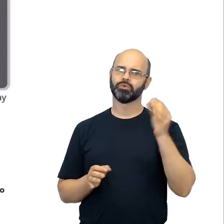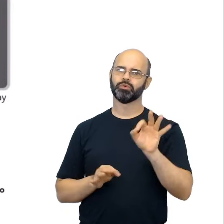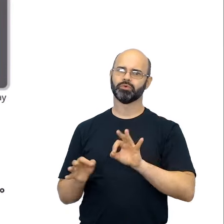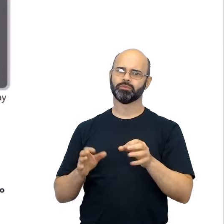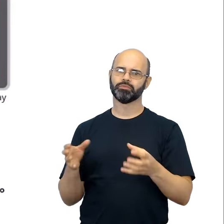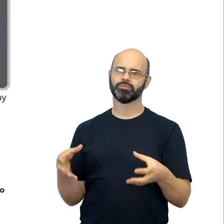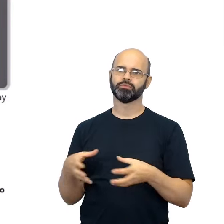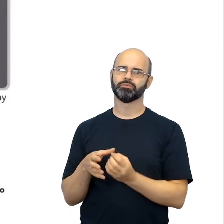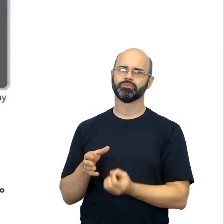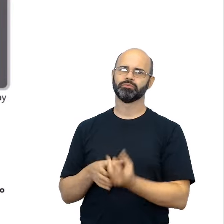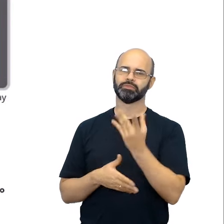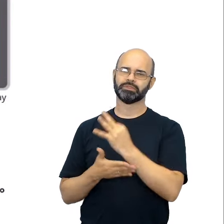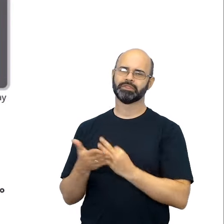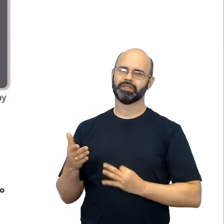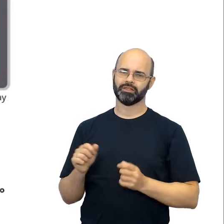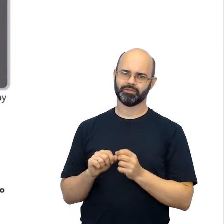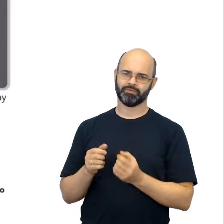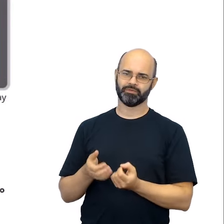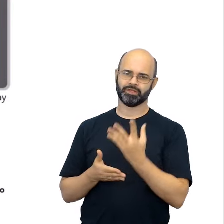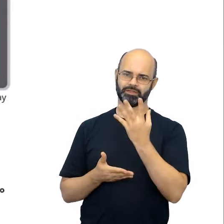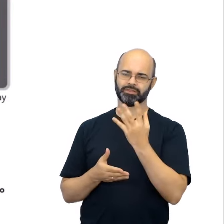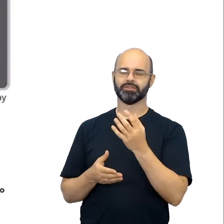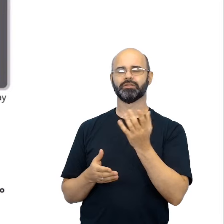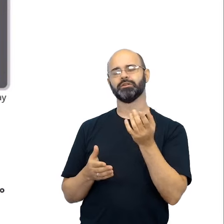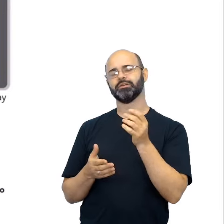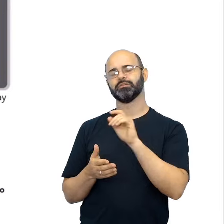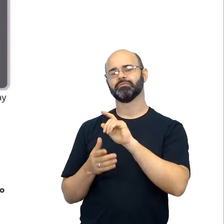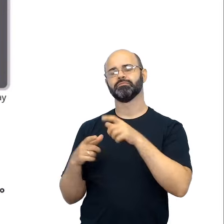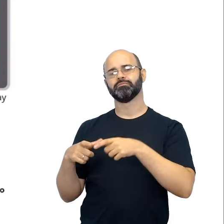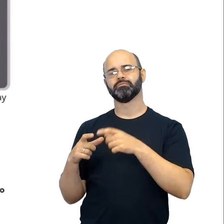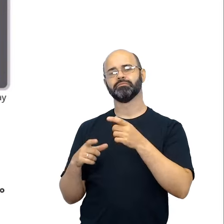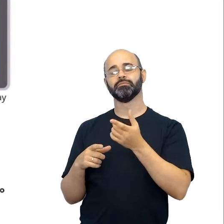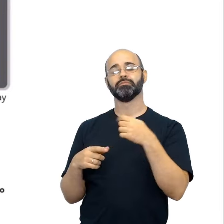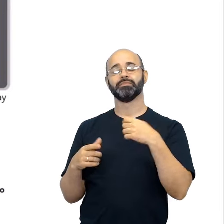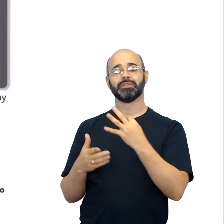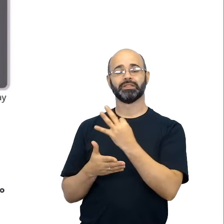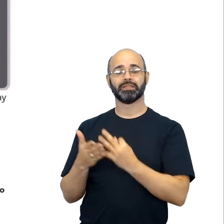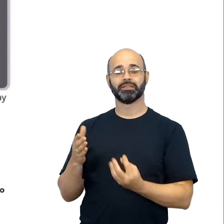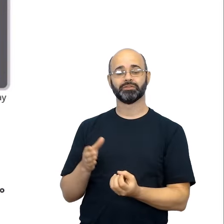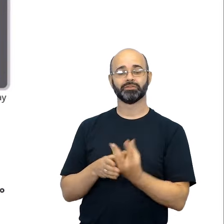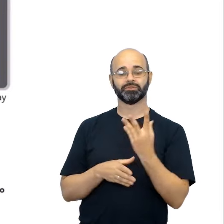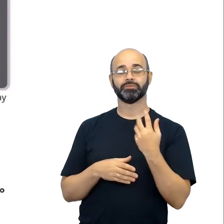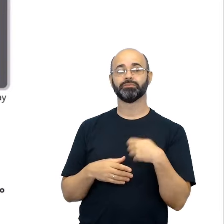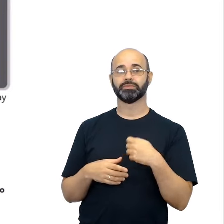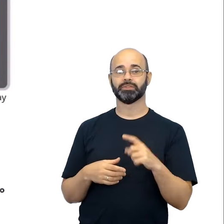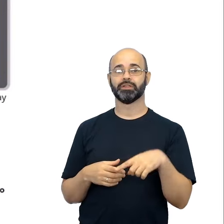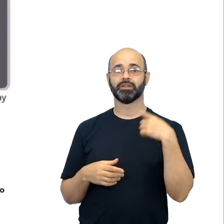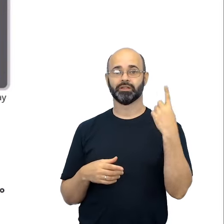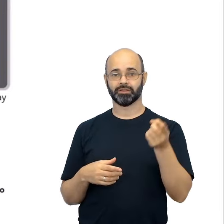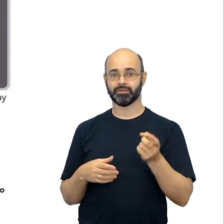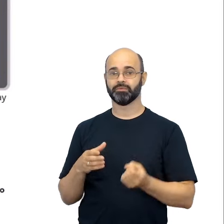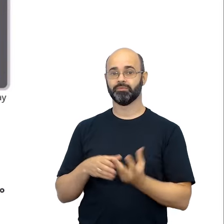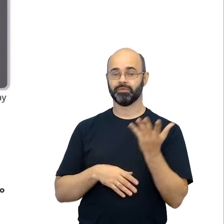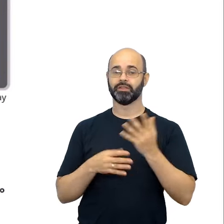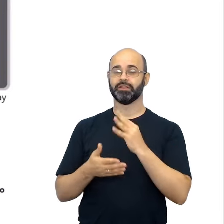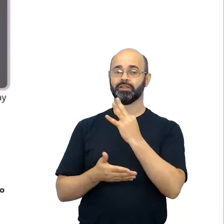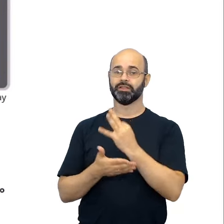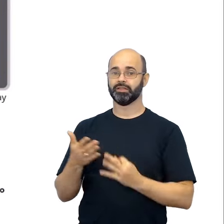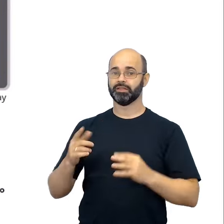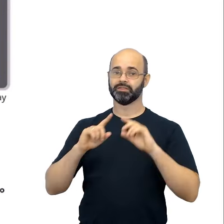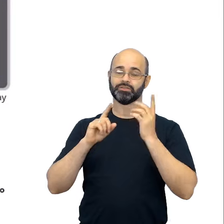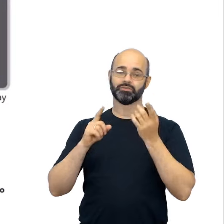construção do gráfico, tendo por base um texto gerador. Sempre é bom ter um texto gerador, em seguida produzir o texto crítico também, quando eu